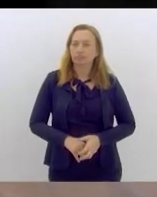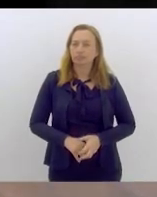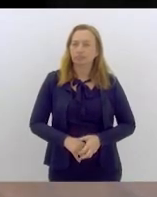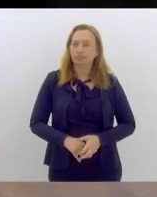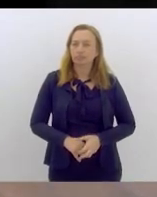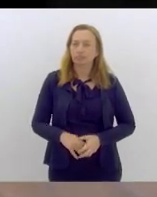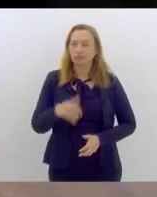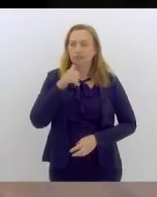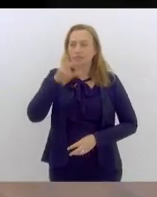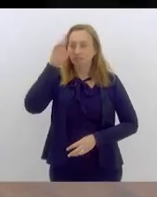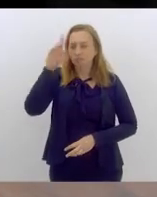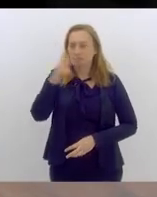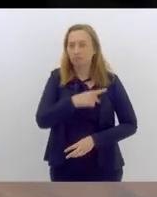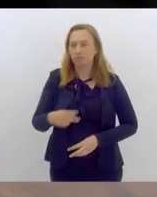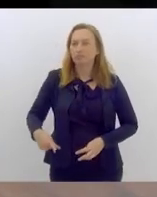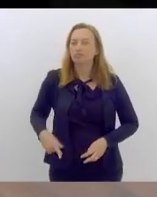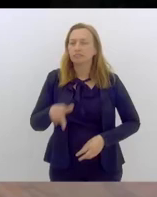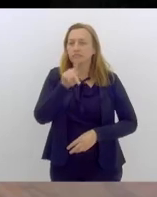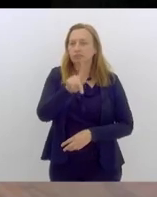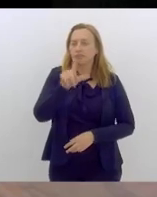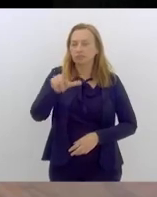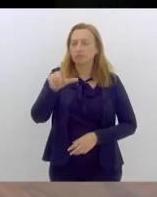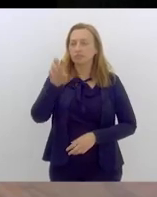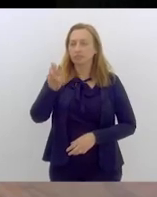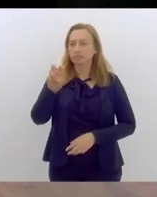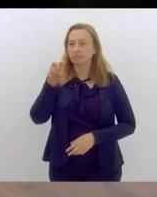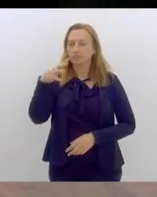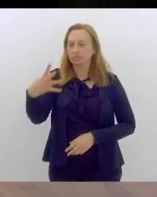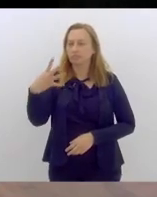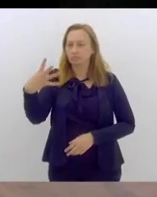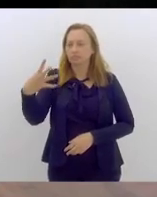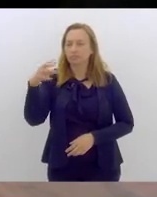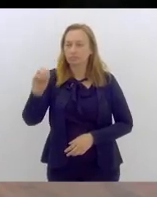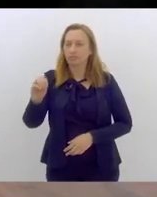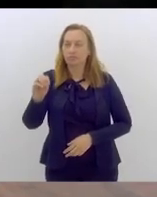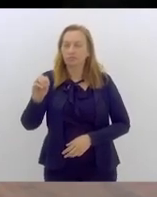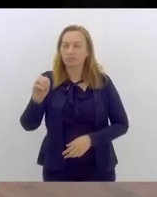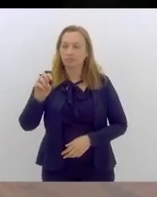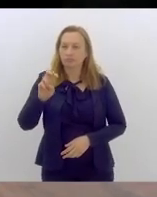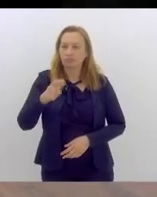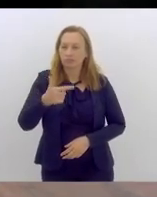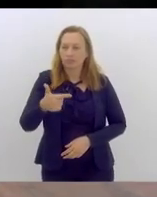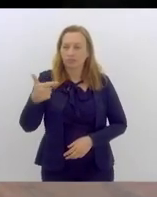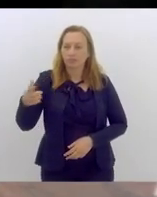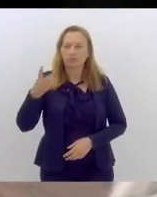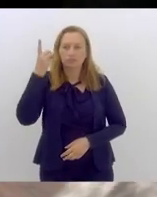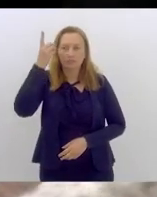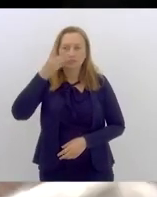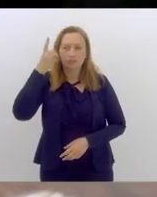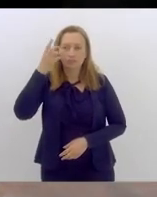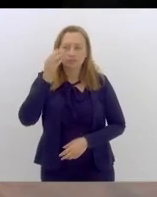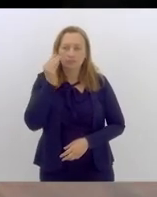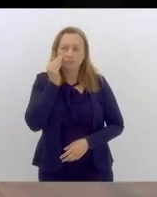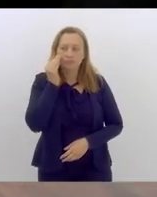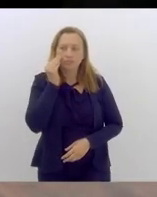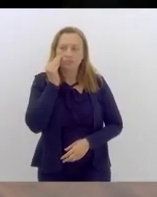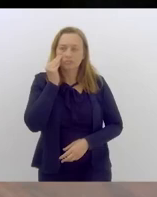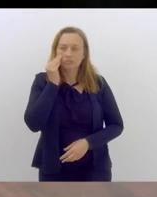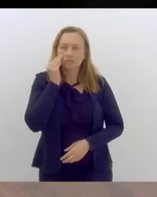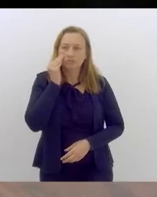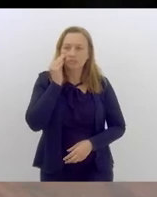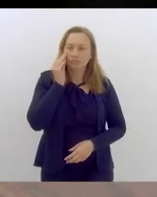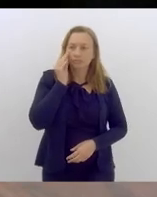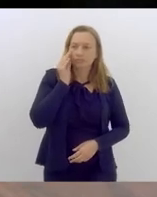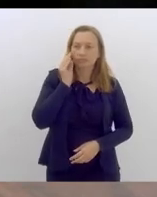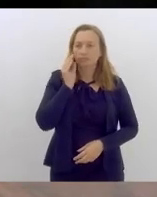Senhora Presidente, PL 5440, de 22, autoria deputada Mônica Francisco, declara